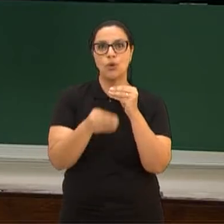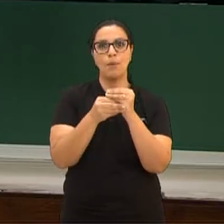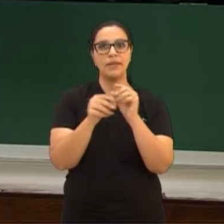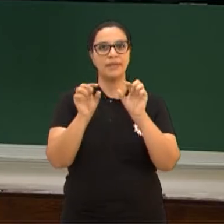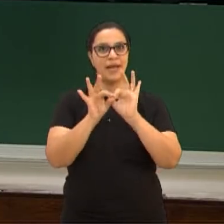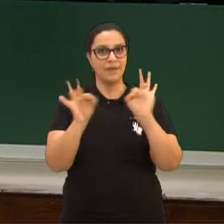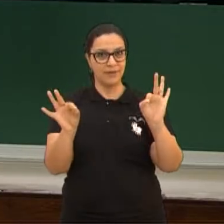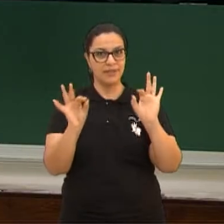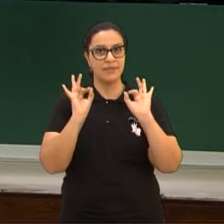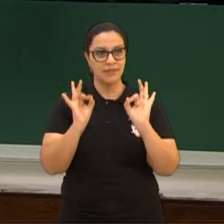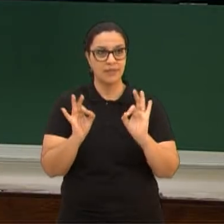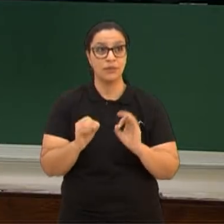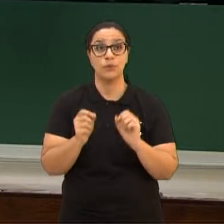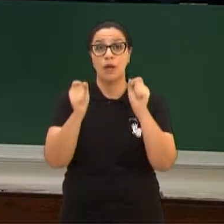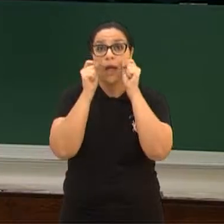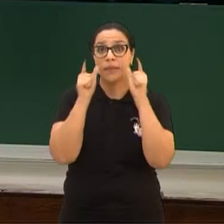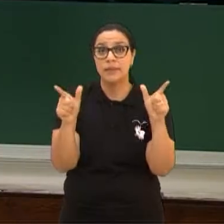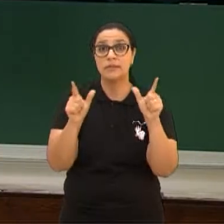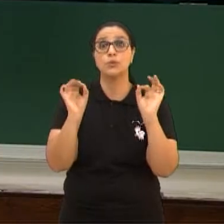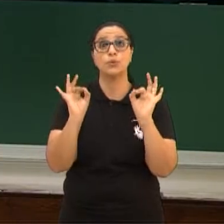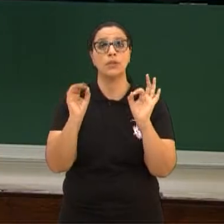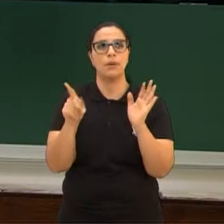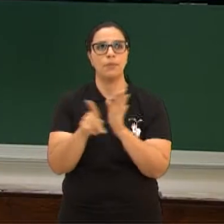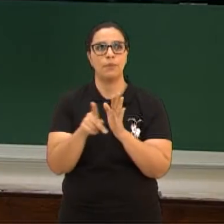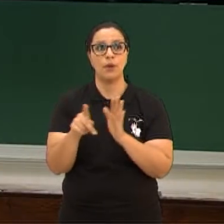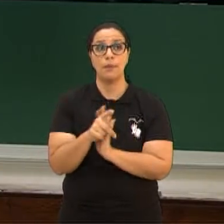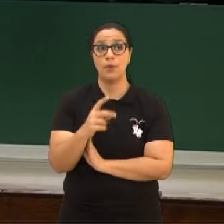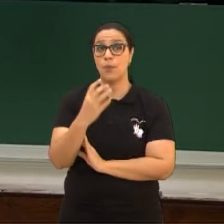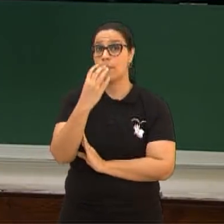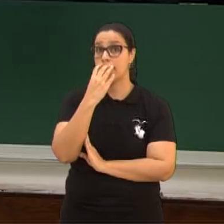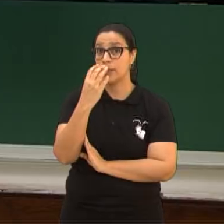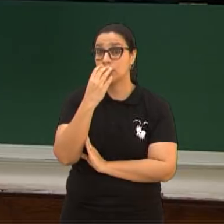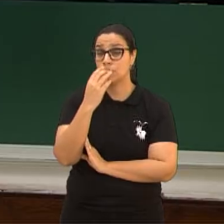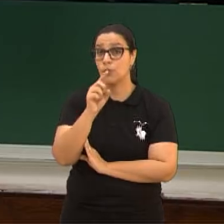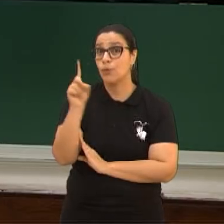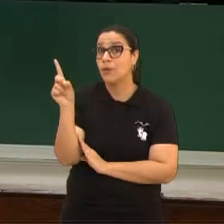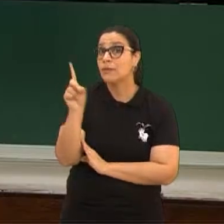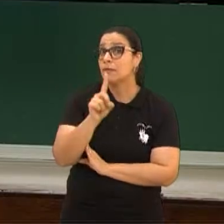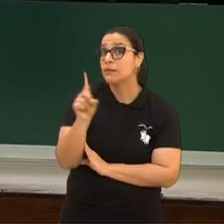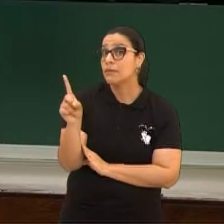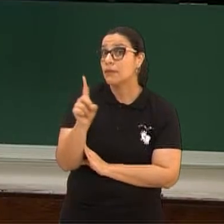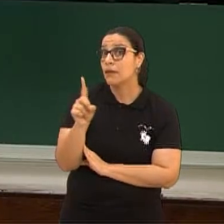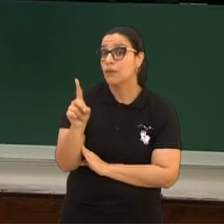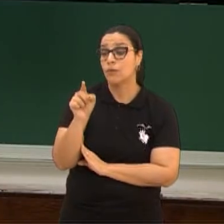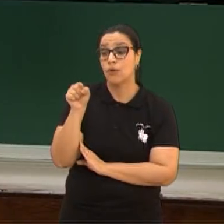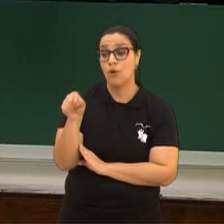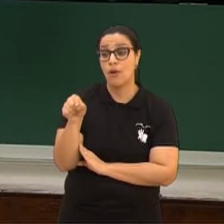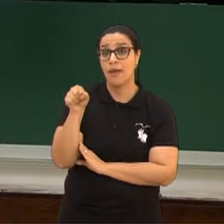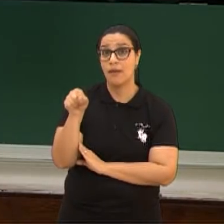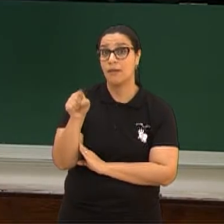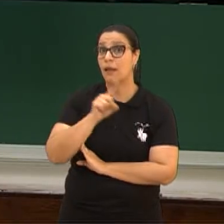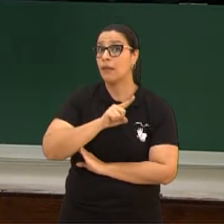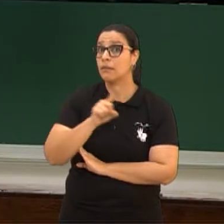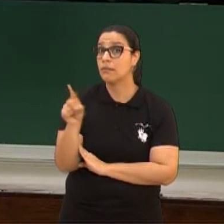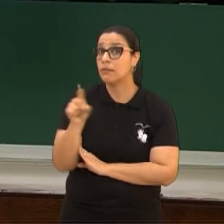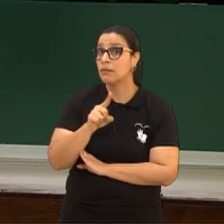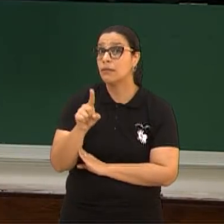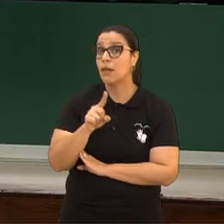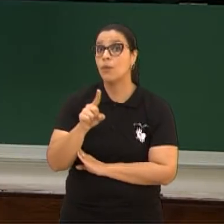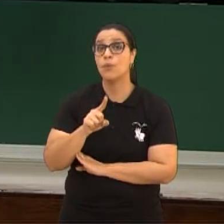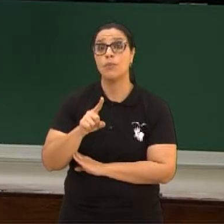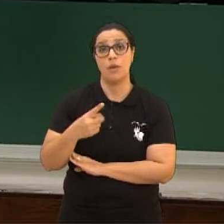a frase. Atenção! The dog isn't. O cachorro não